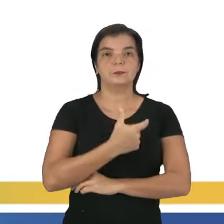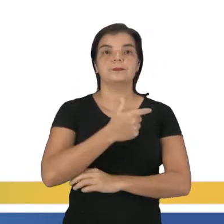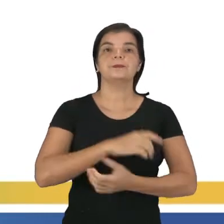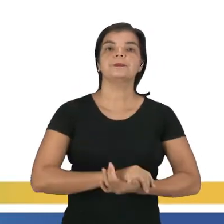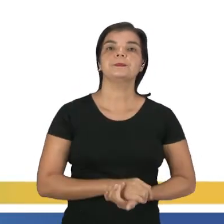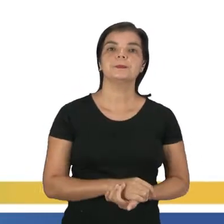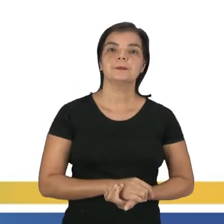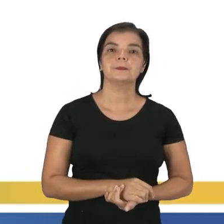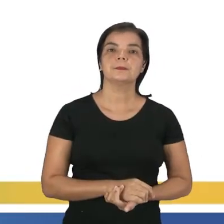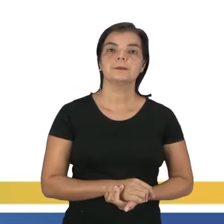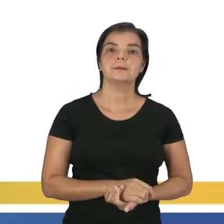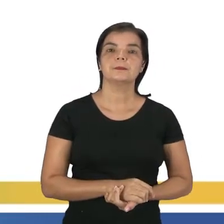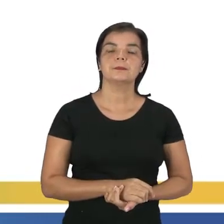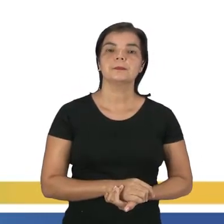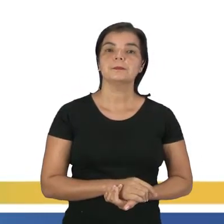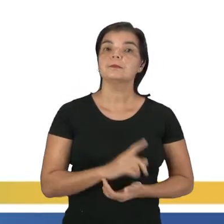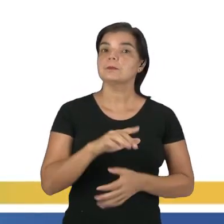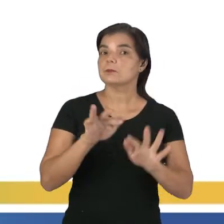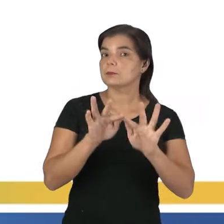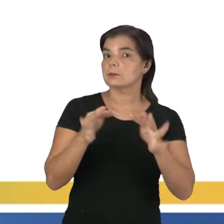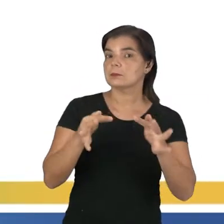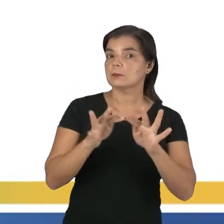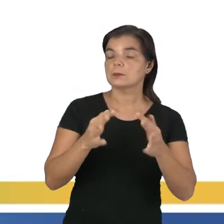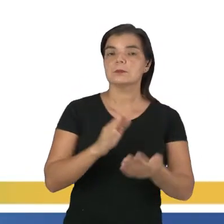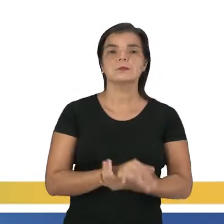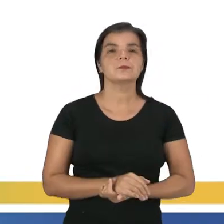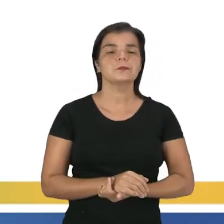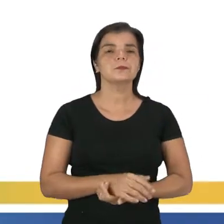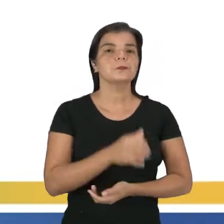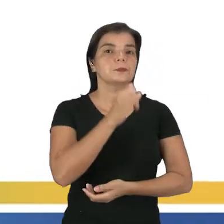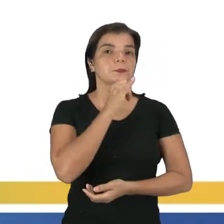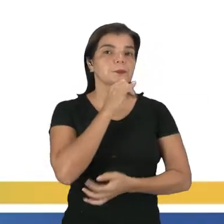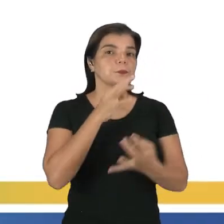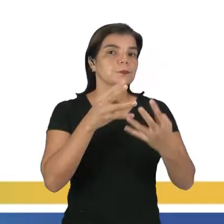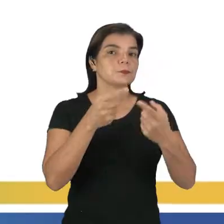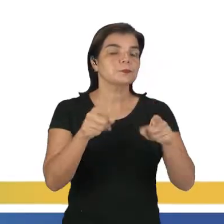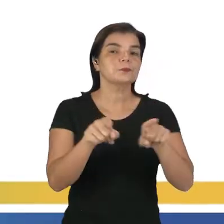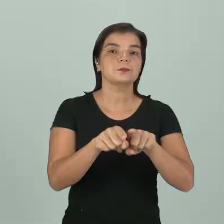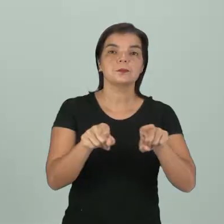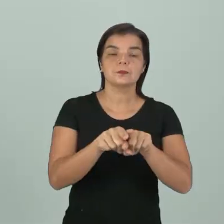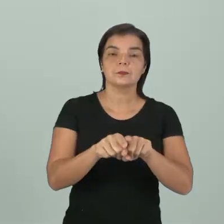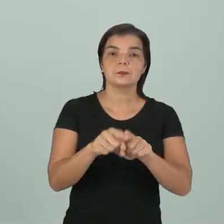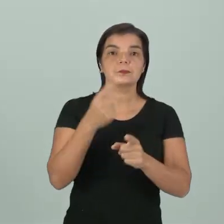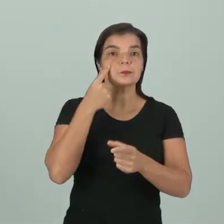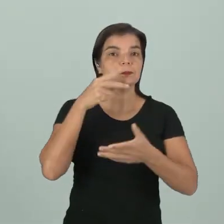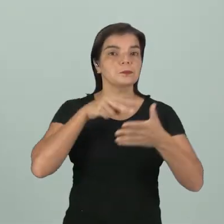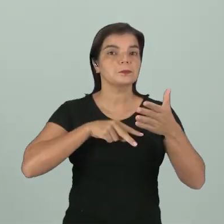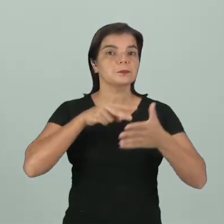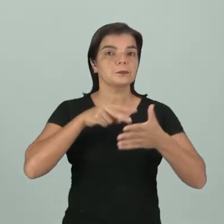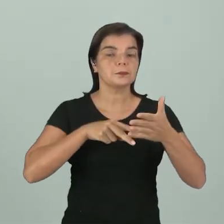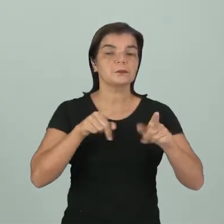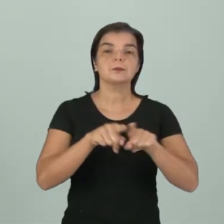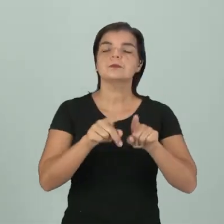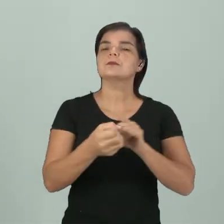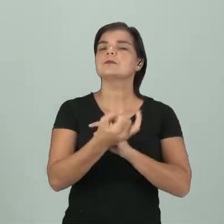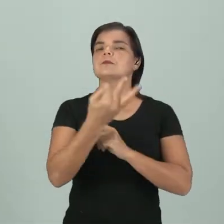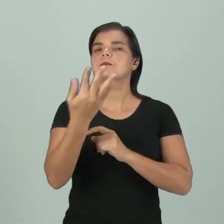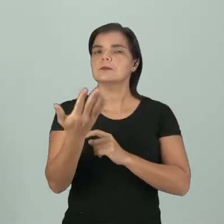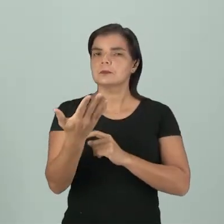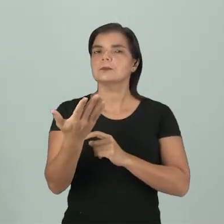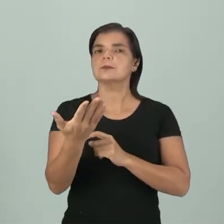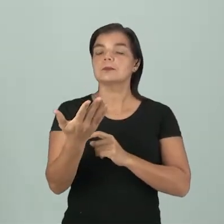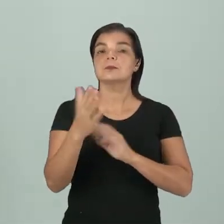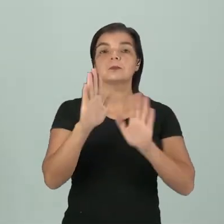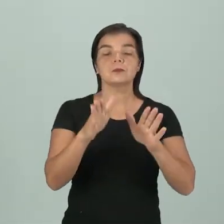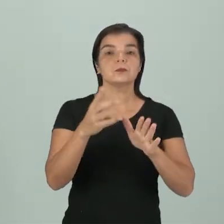do sujeito. É muito simples a gente exemplificar tudo isso que a gente acabou de ler. Quantas vezes a